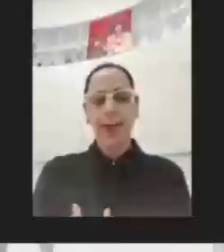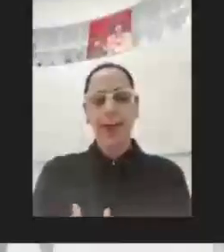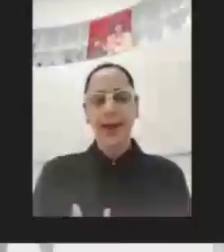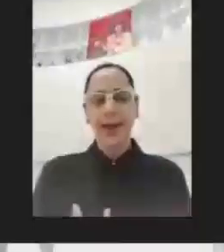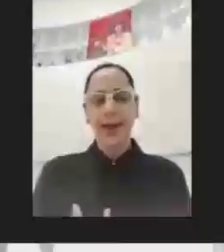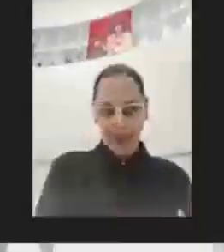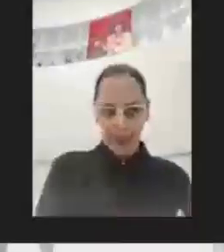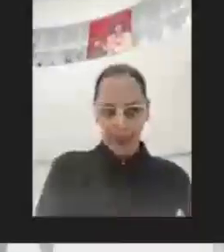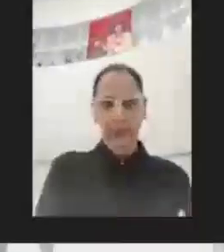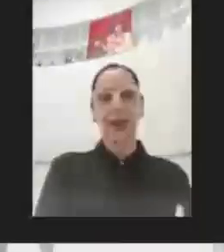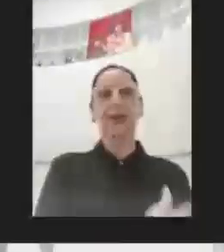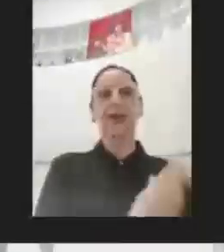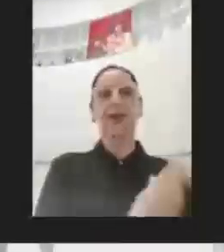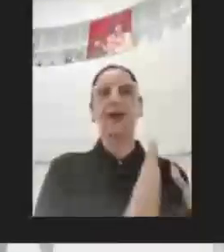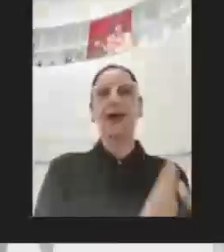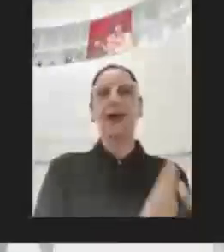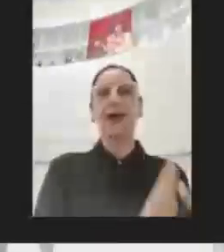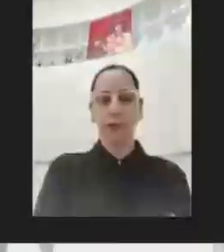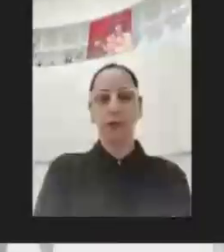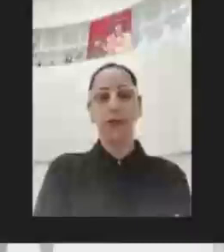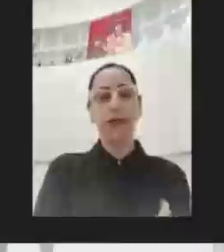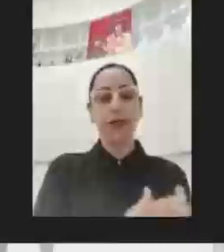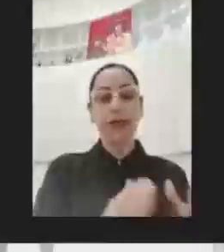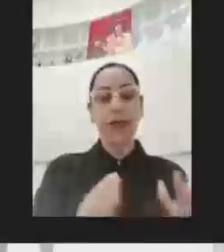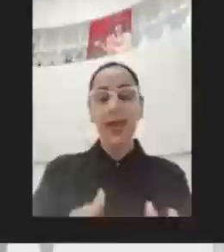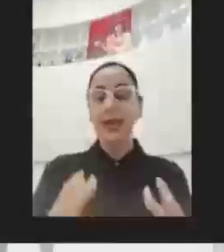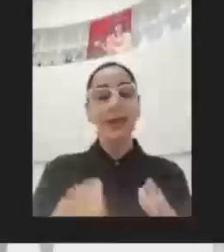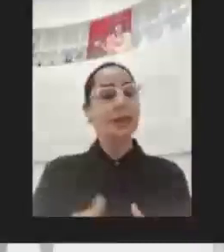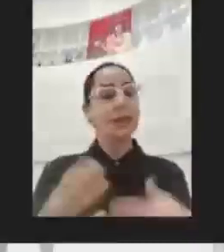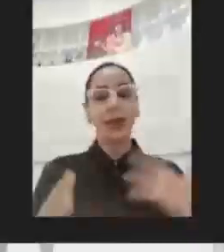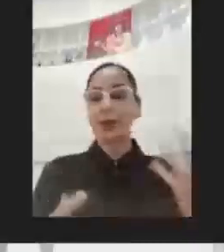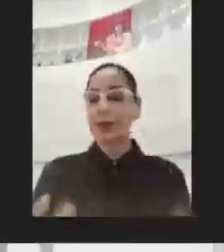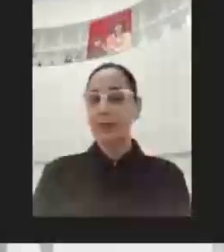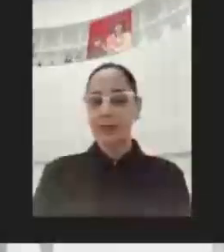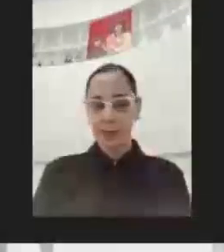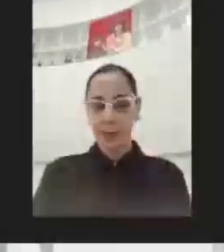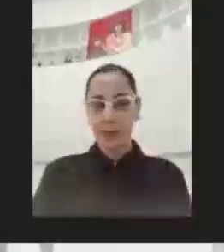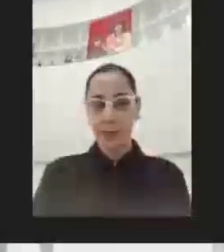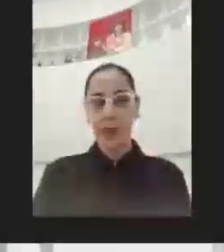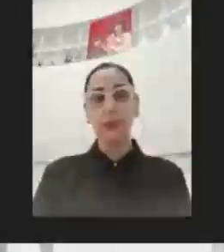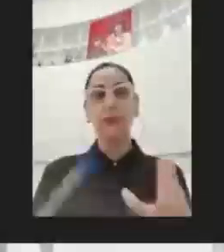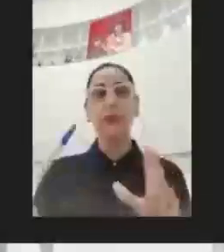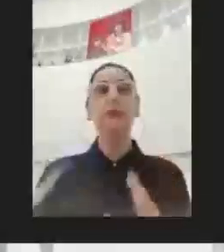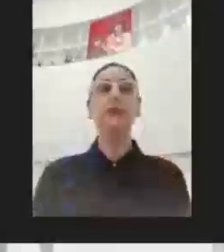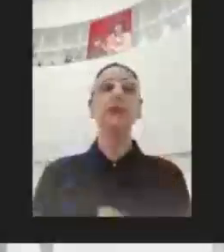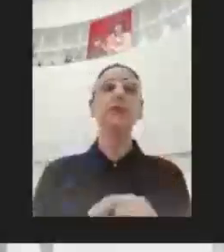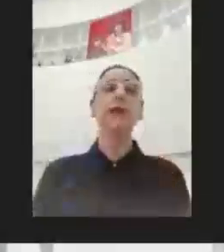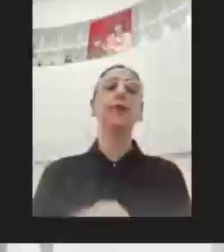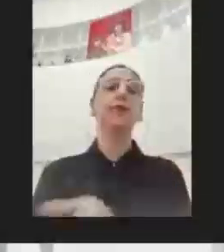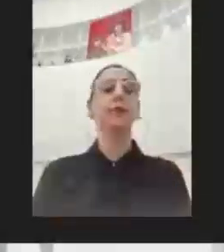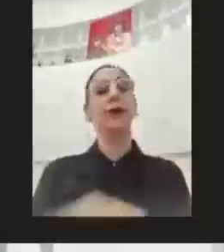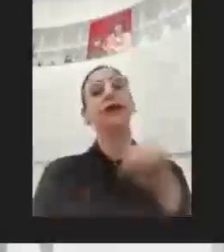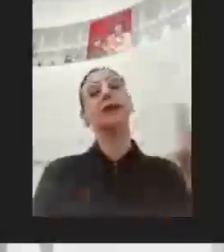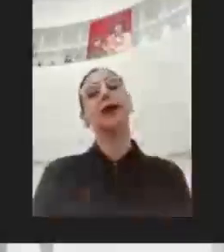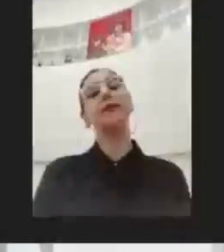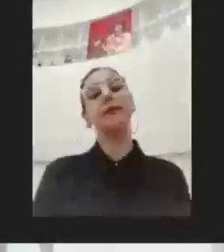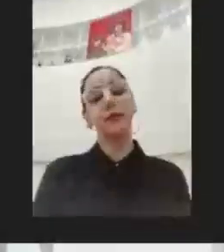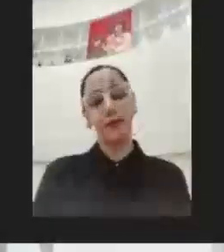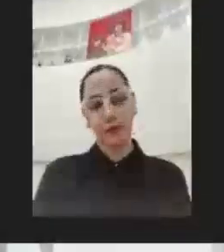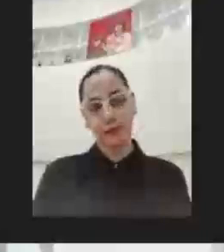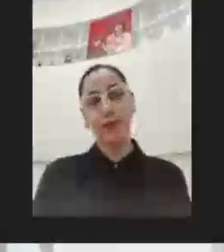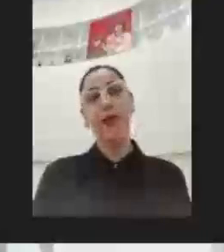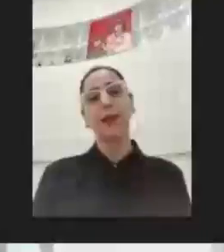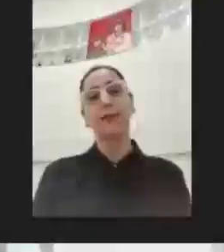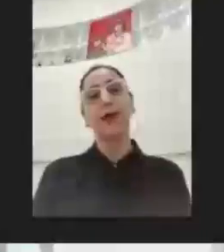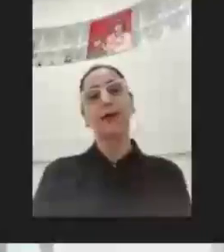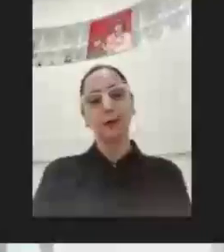mãe, preparar ela para ir para casa, ela vai para casa segura, não quer dizer que vai ser 100%, mas pedir para ela